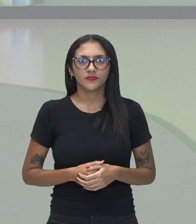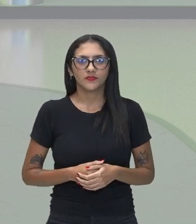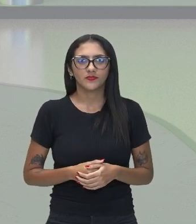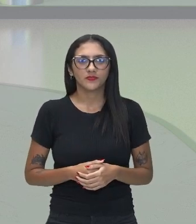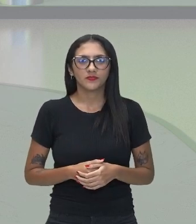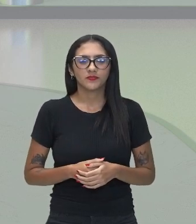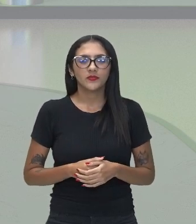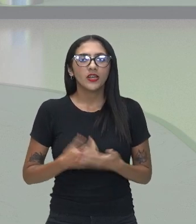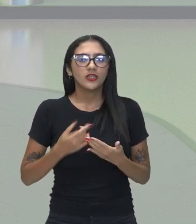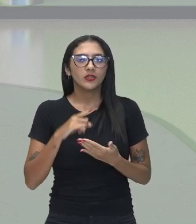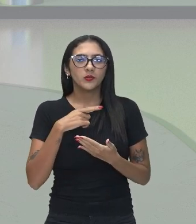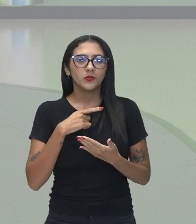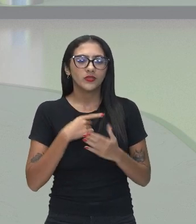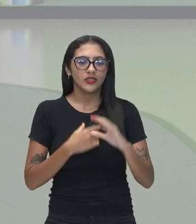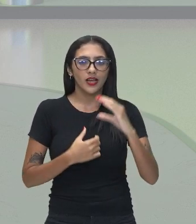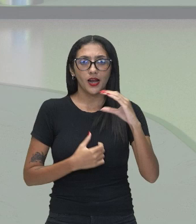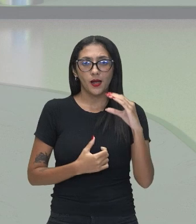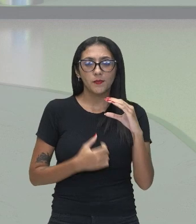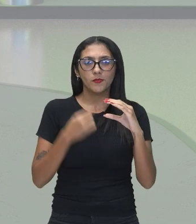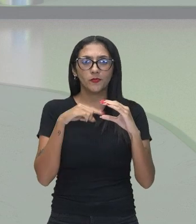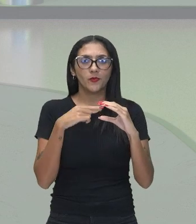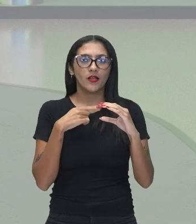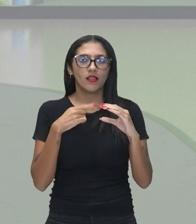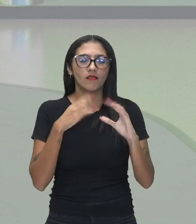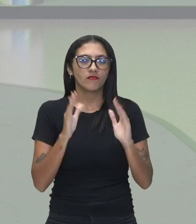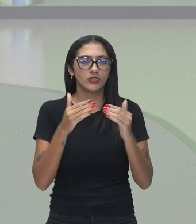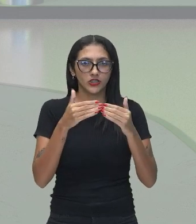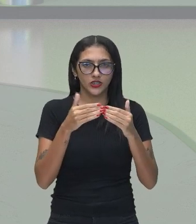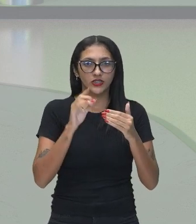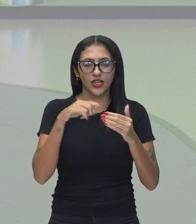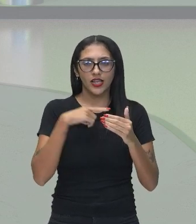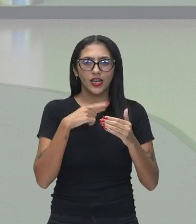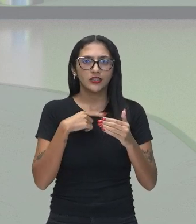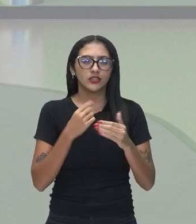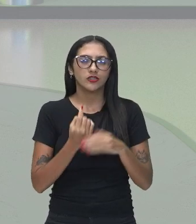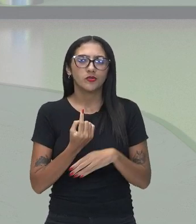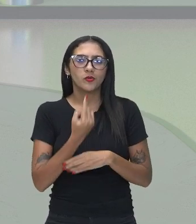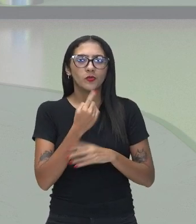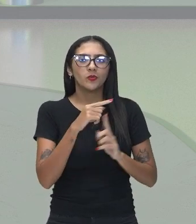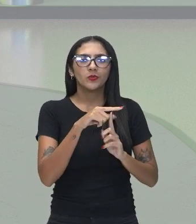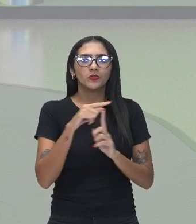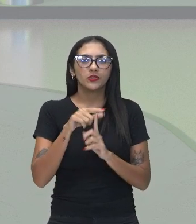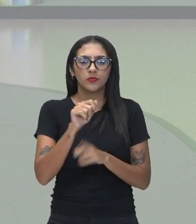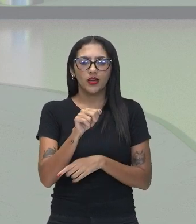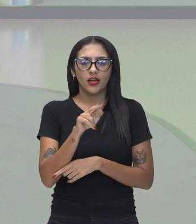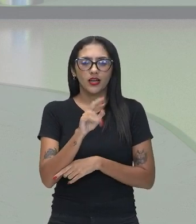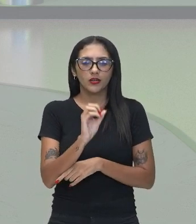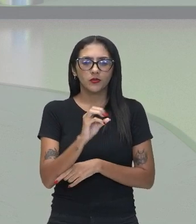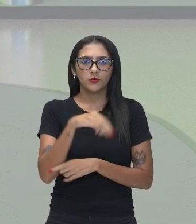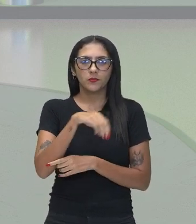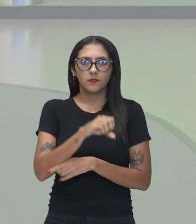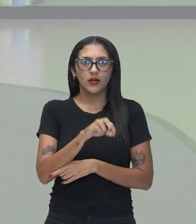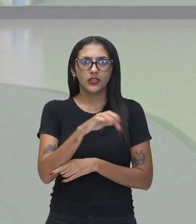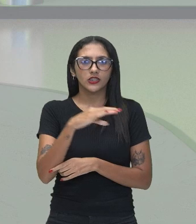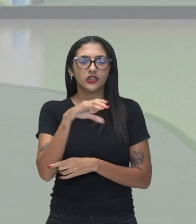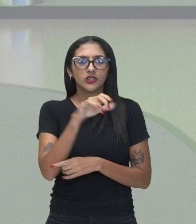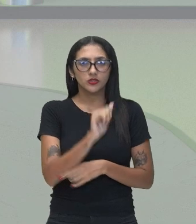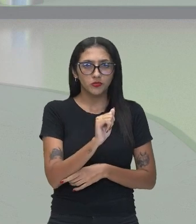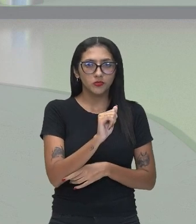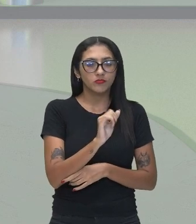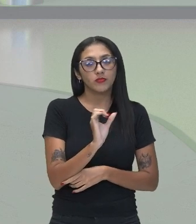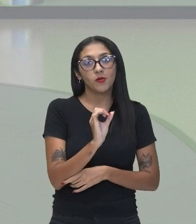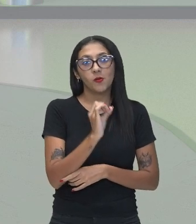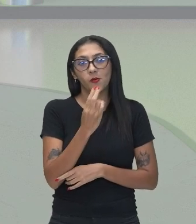carbônica fechada, ou ela vai apresentar um núcleo aromático, que vai se chamar de cadeia carbônica aromática, ou